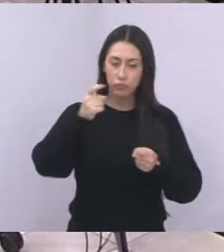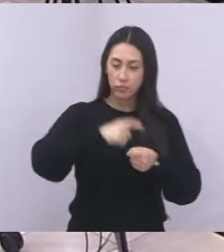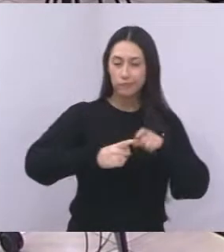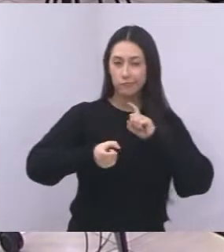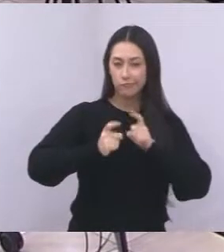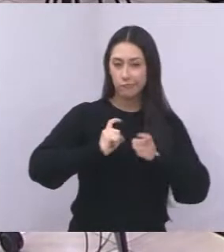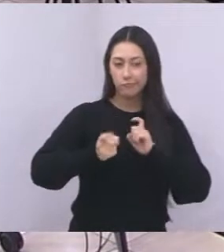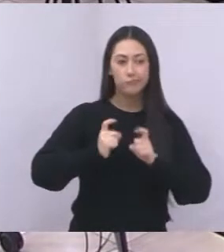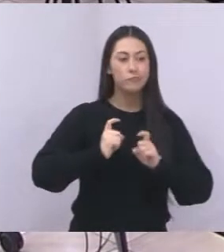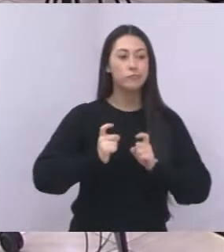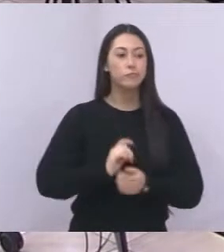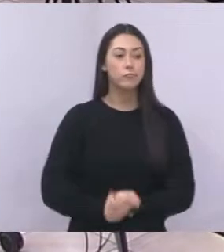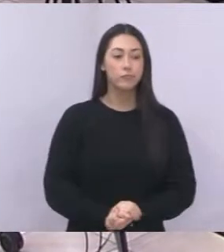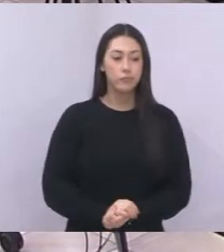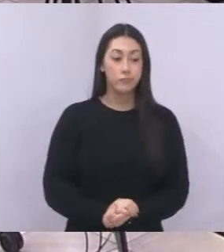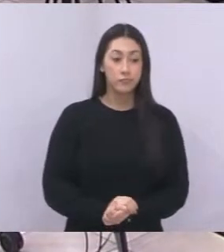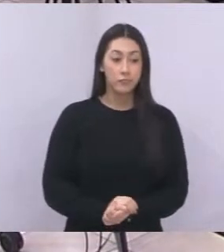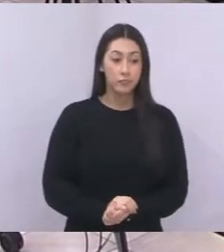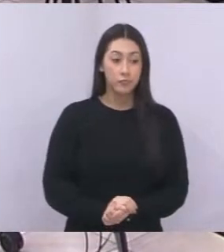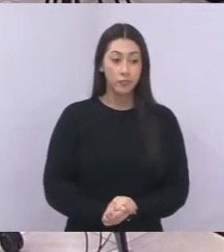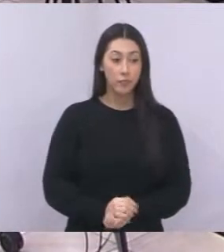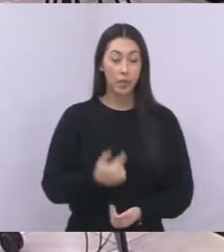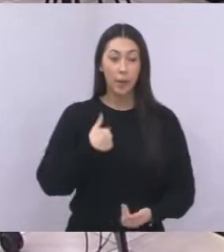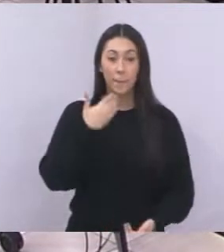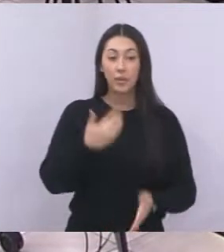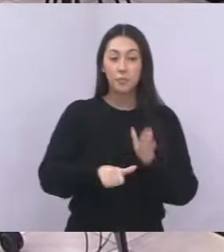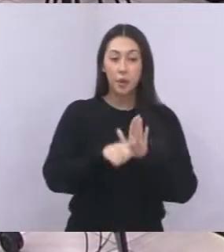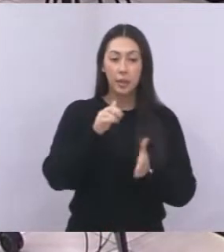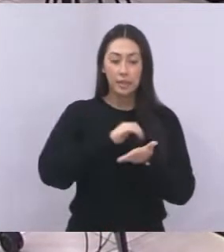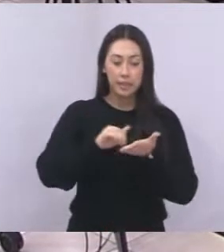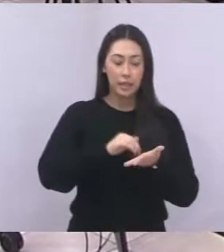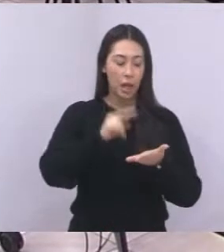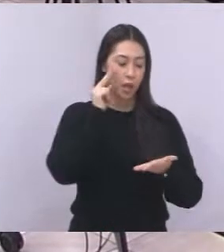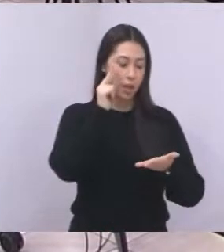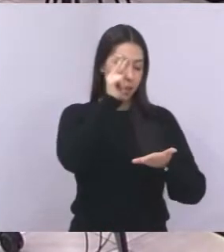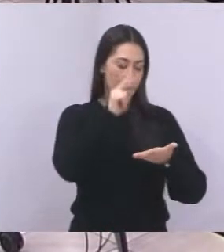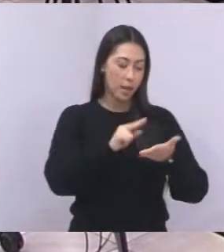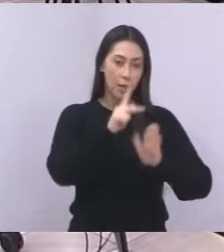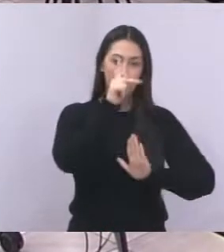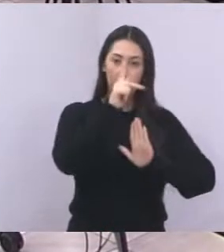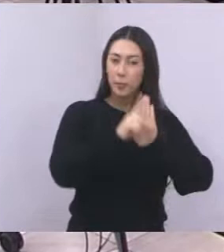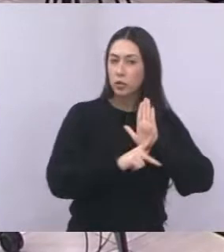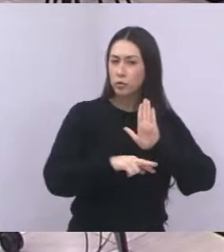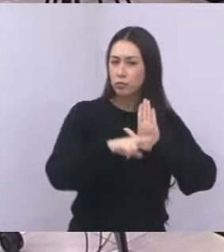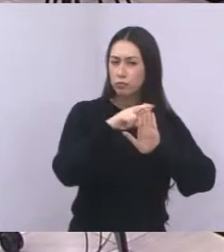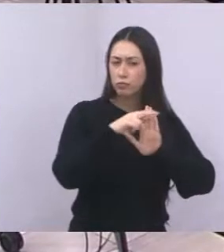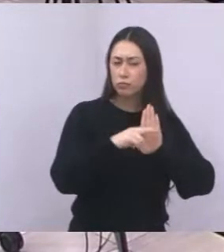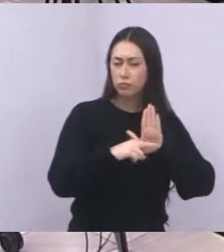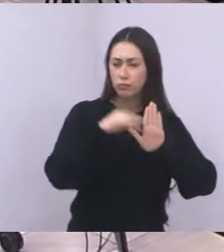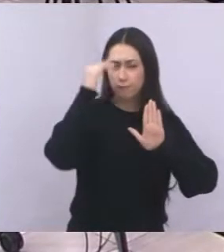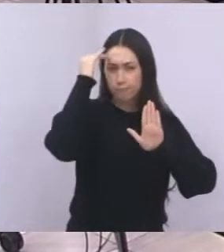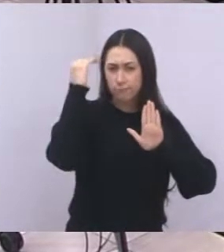a sessão, senhor presidente. Peço ao primeiro secretário que faça a leitura do projeto na forma regimental.